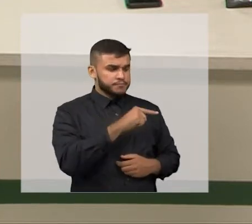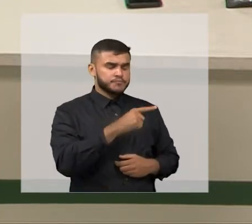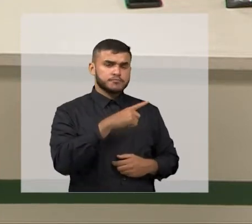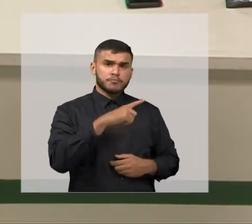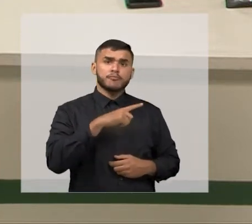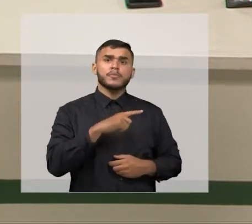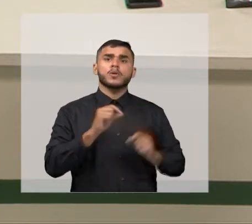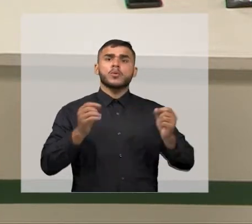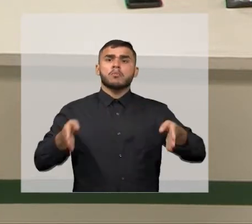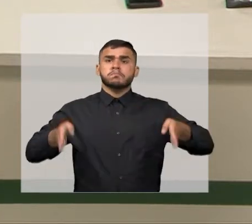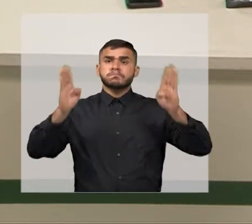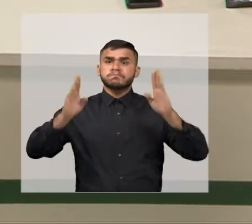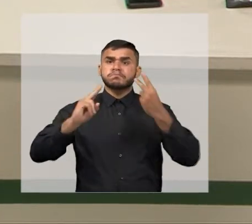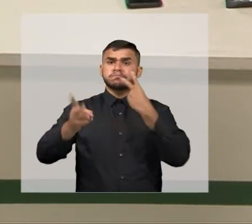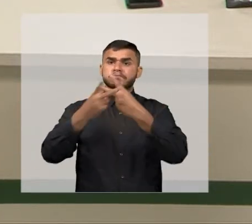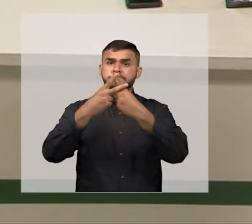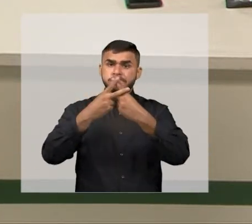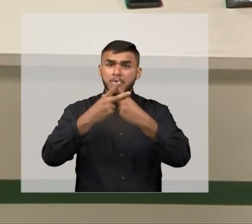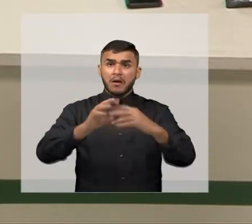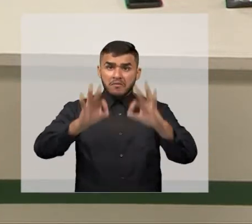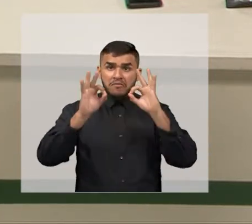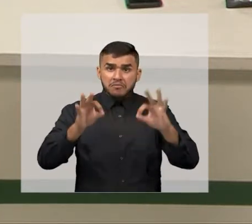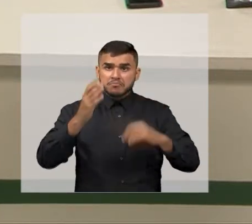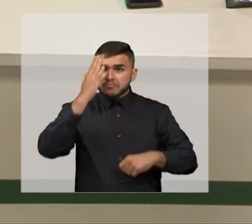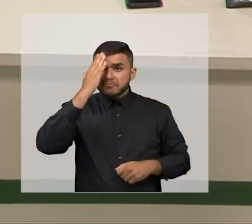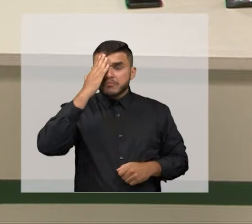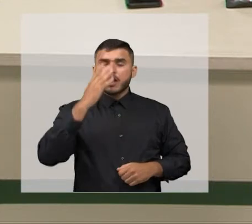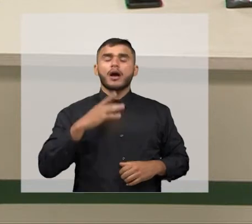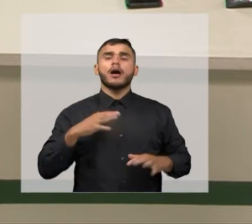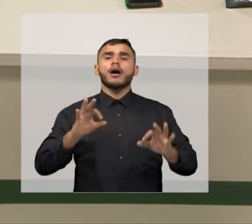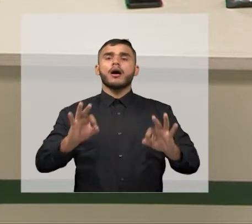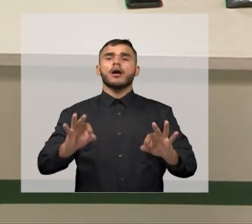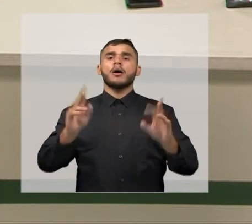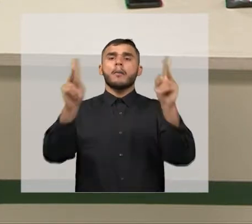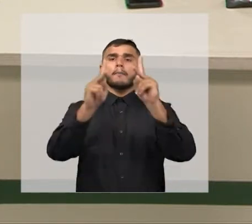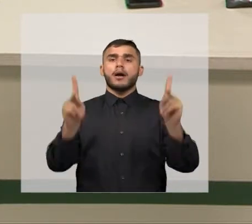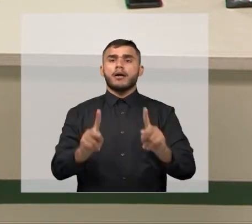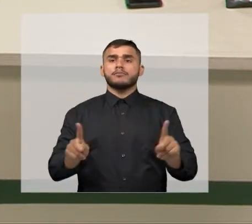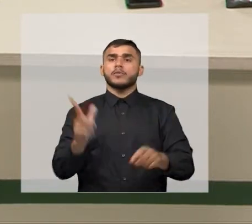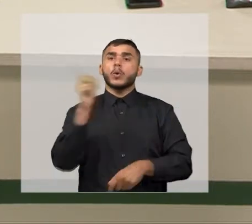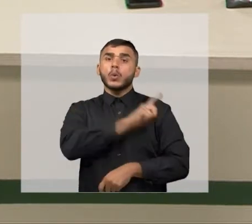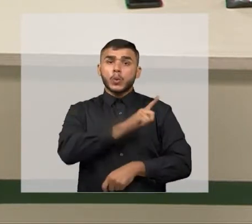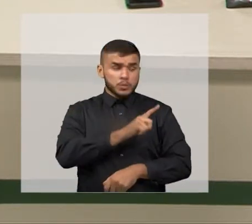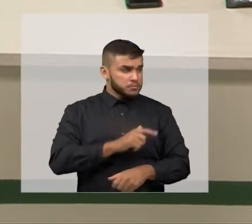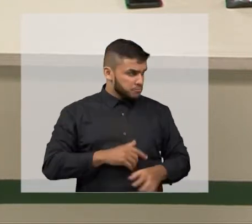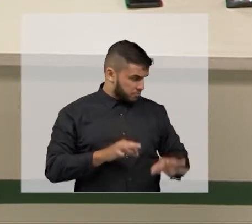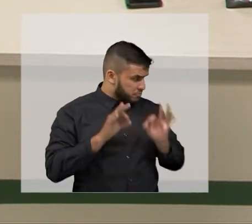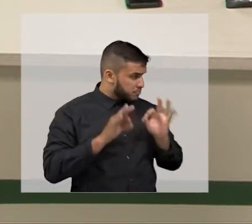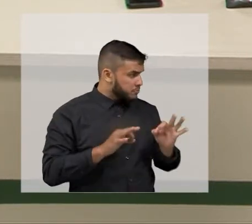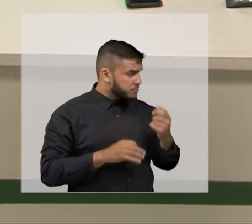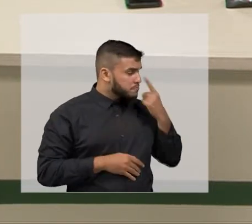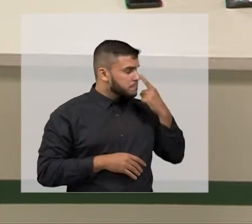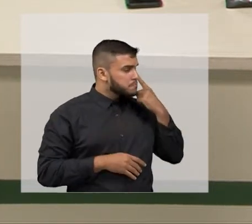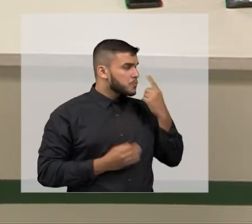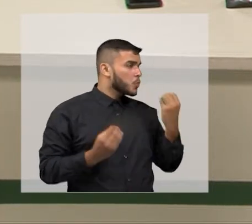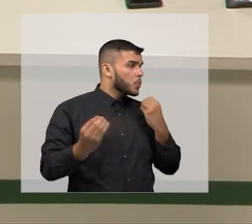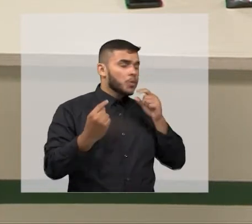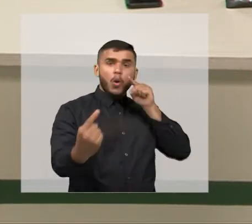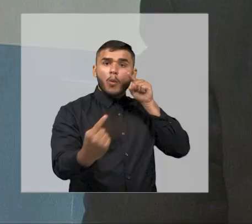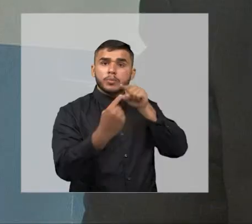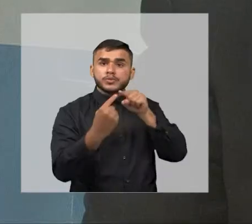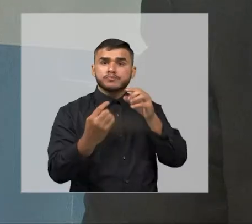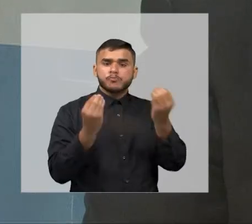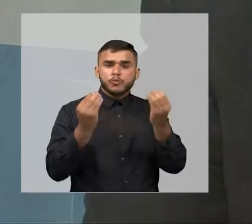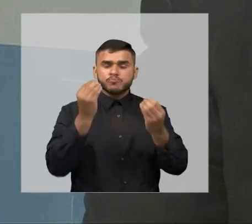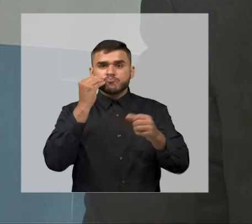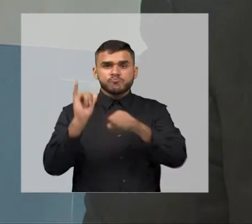o enfrentamento nos presídios para a gente conseguir uma situação de normalidade em relação à segurança pública no estado do Ceará. Como você está vendo essa determinação